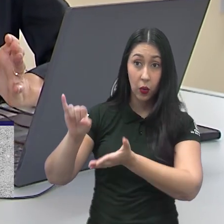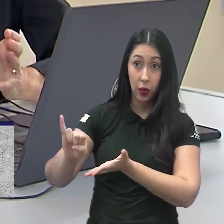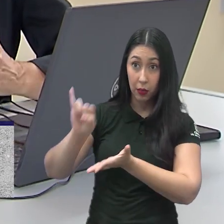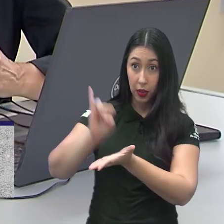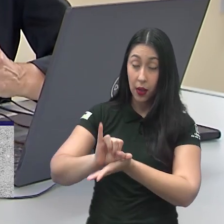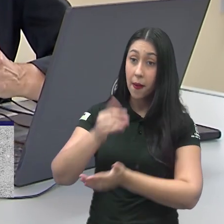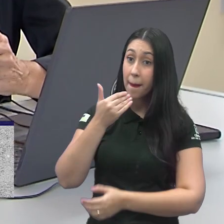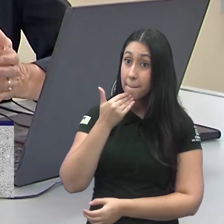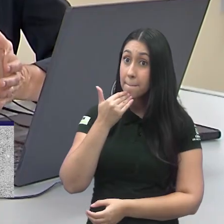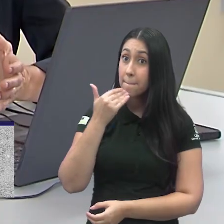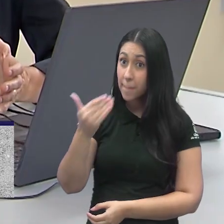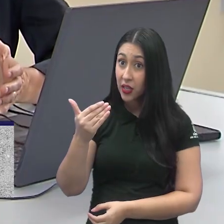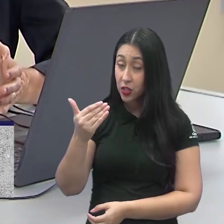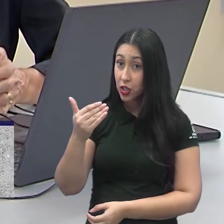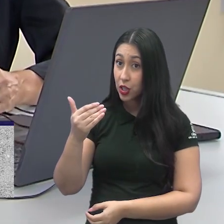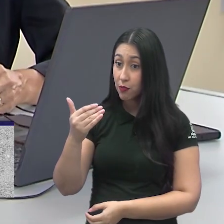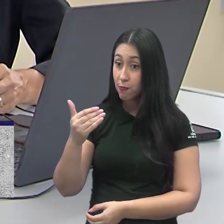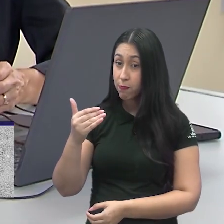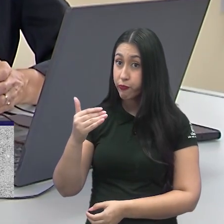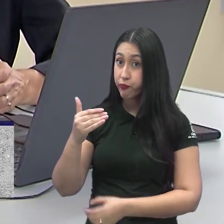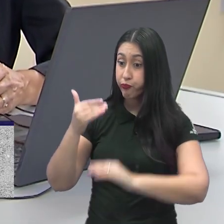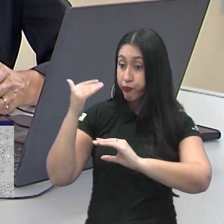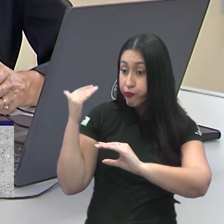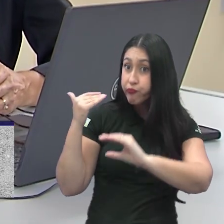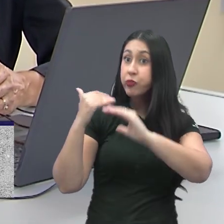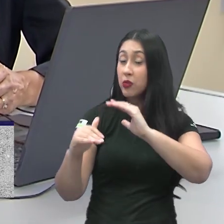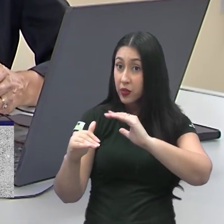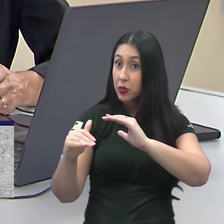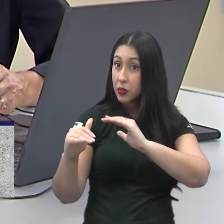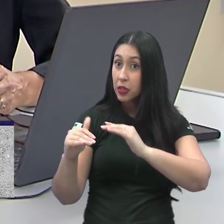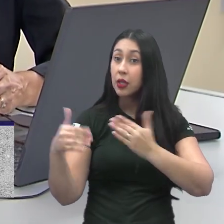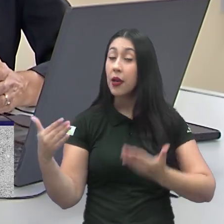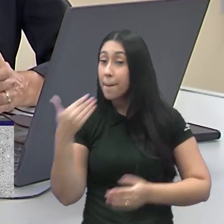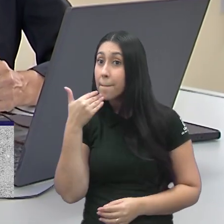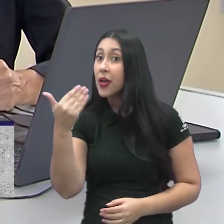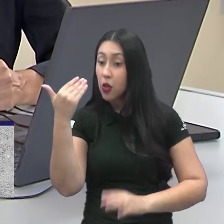vai solicitar o embarque. Quando ele solicita o embarque,